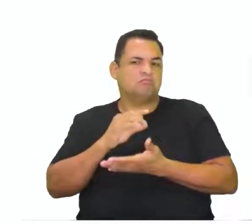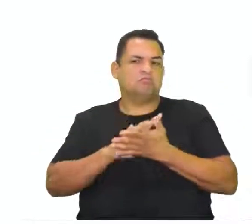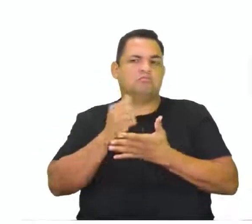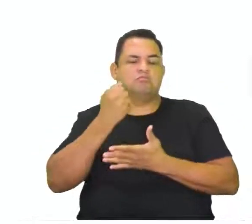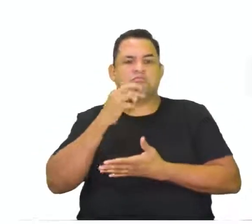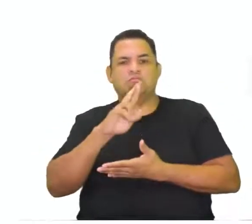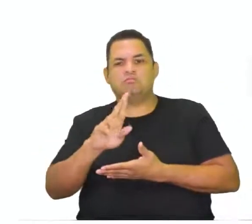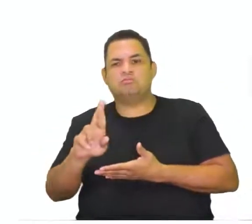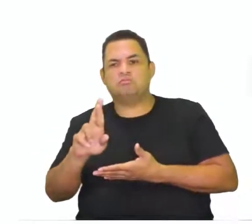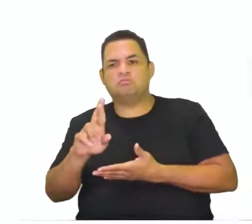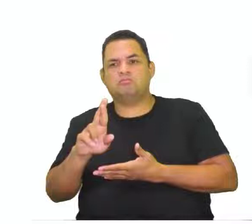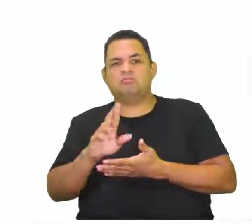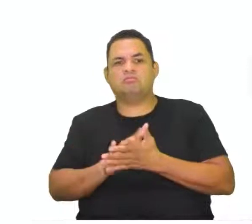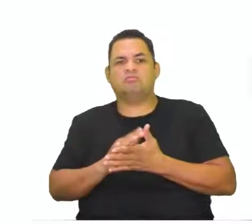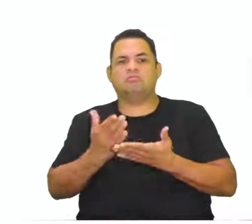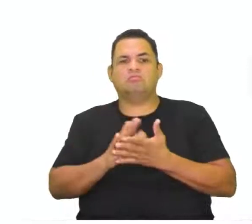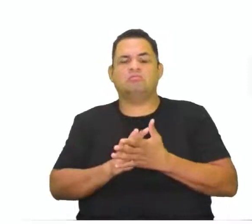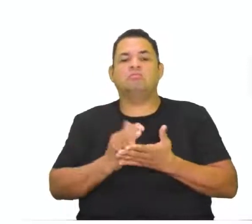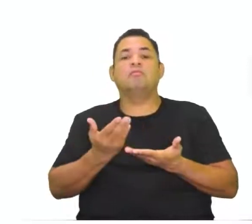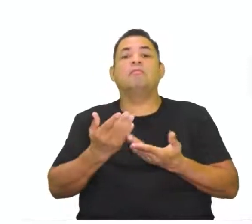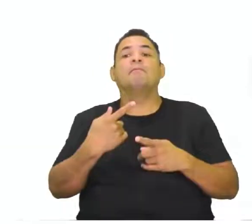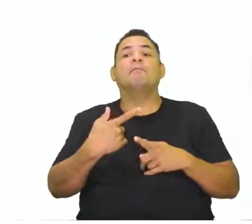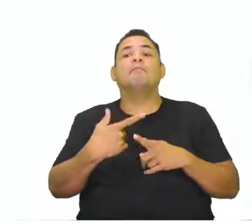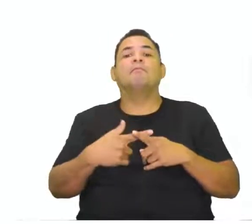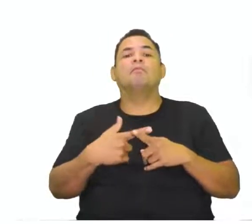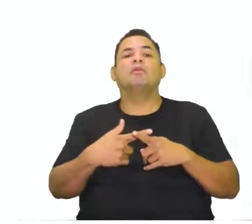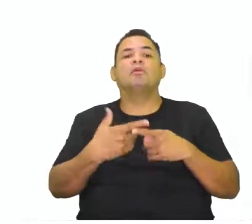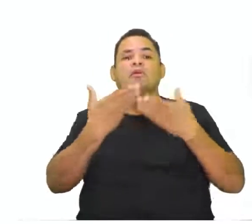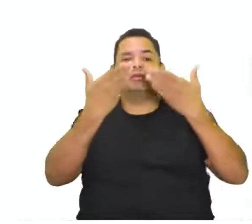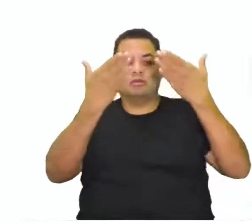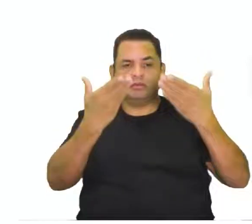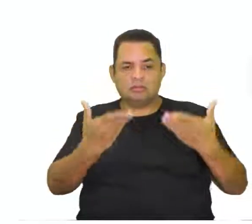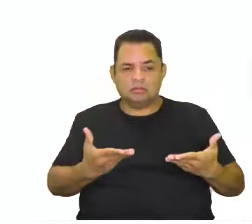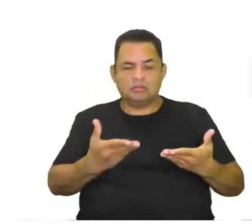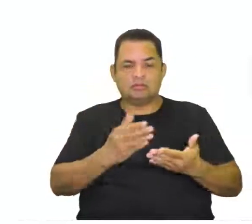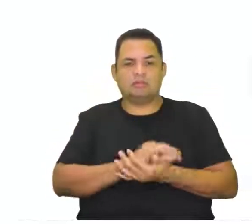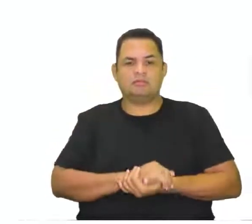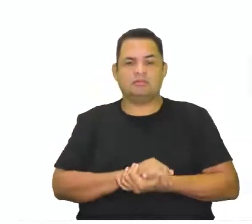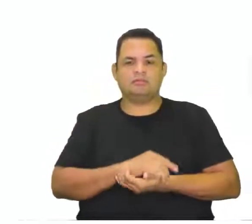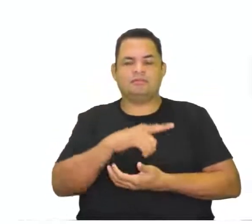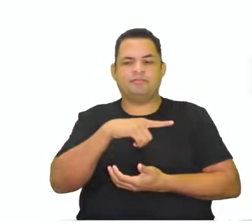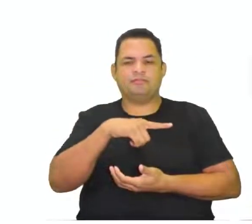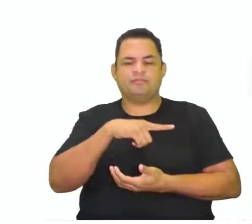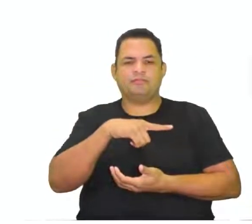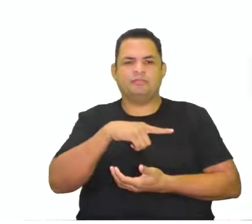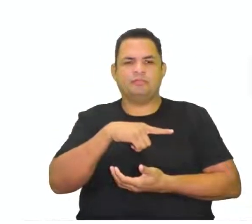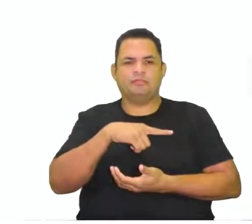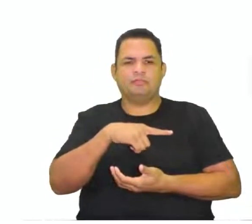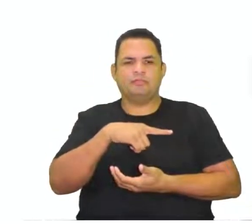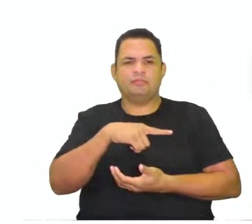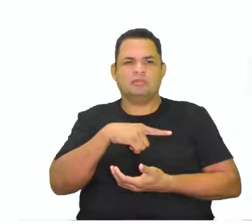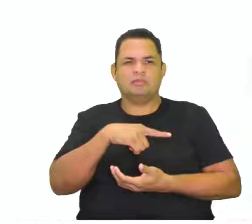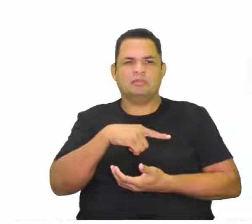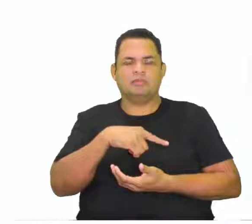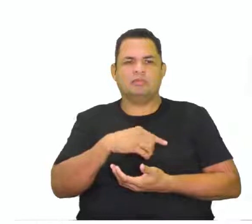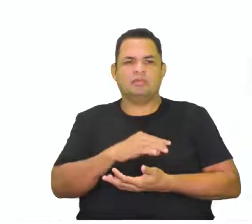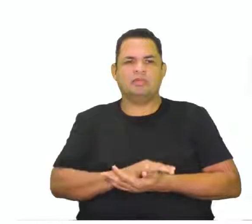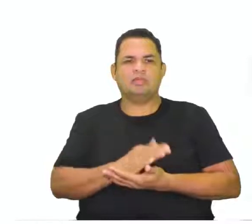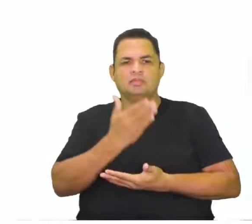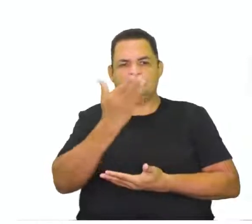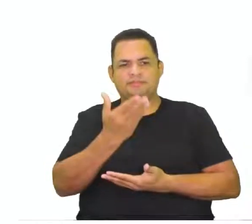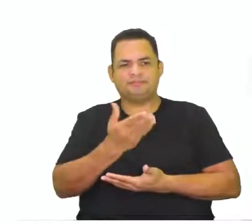ar causada especialmente pelas... E aí, ele quer que você diga,